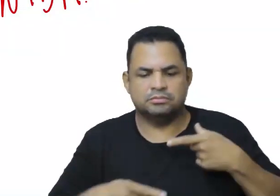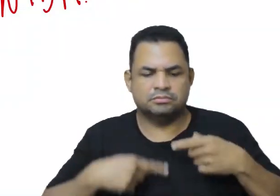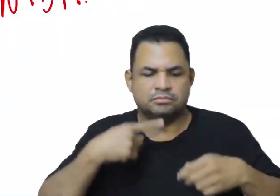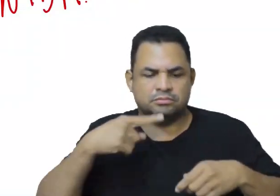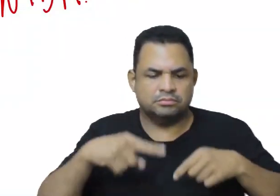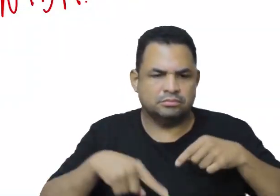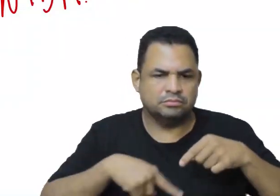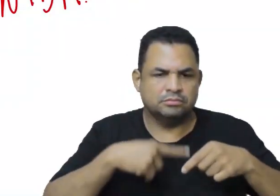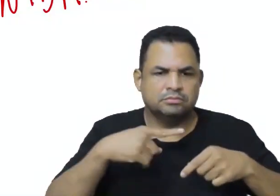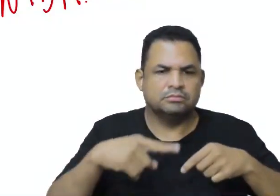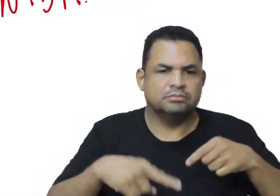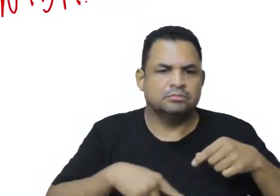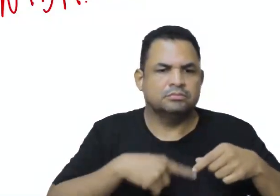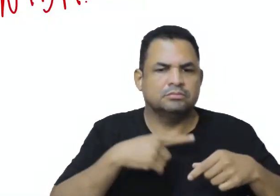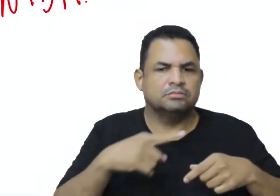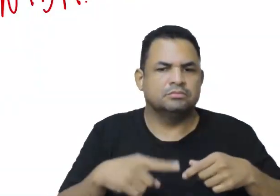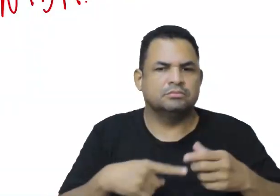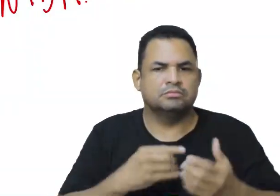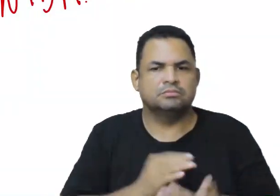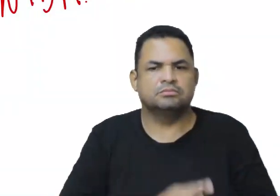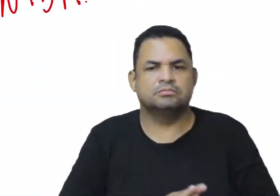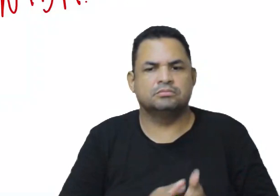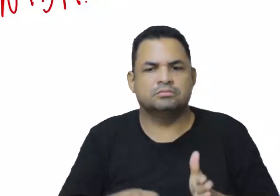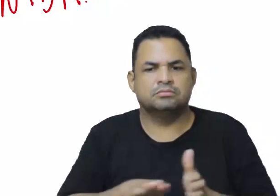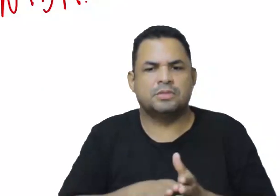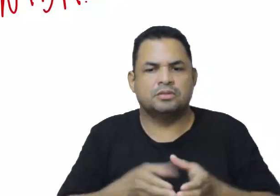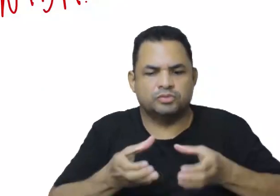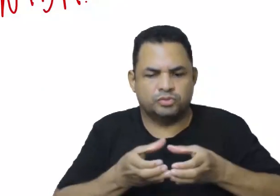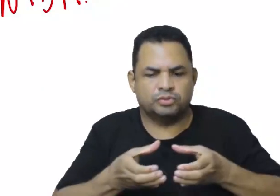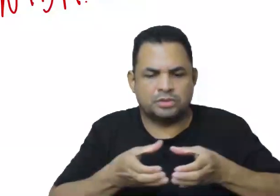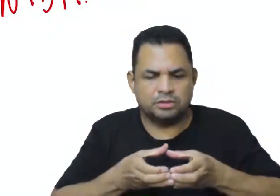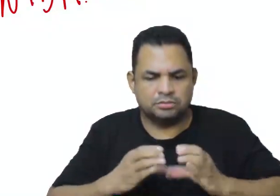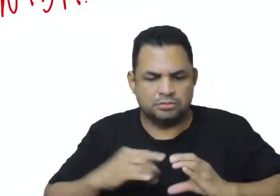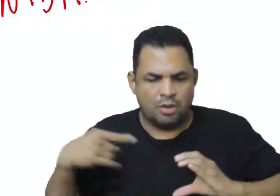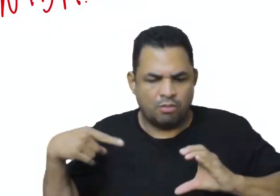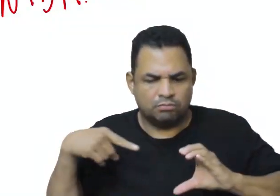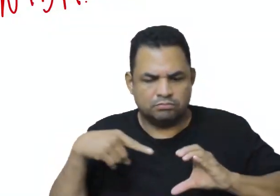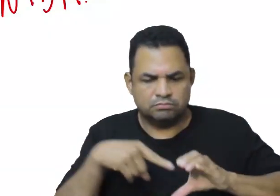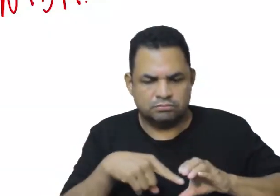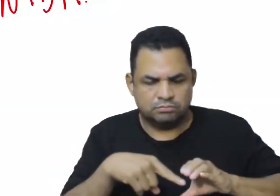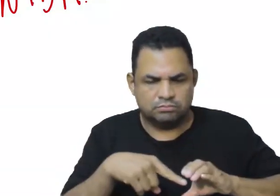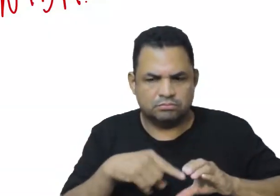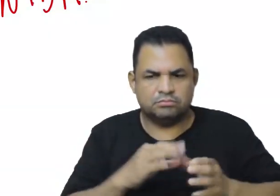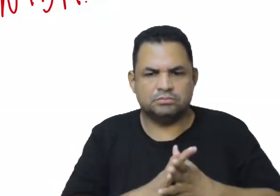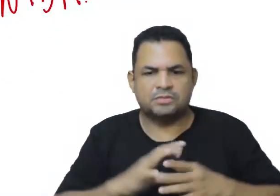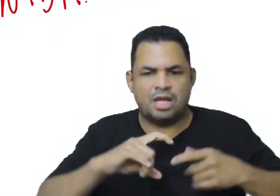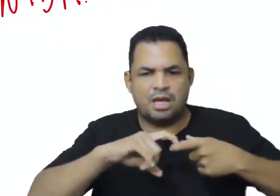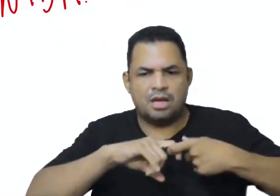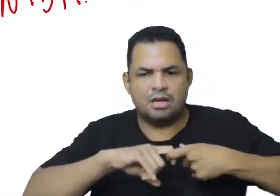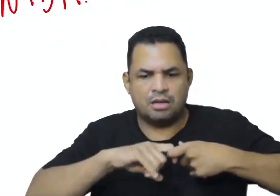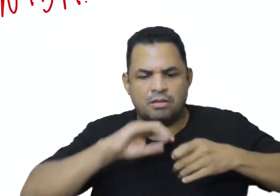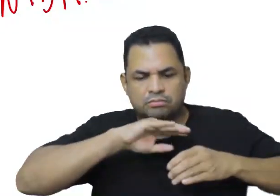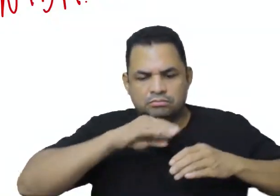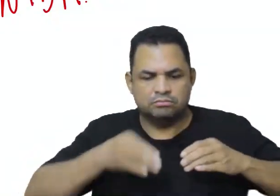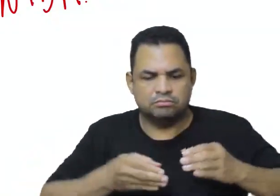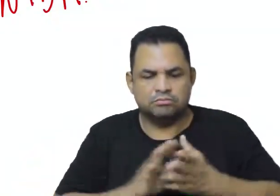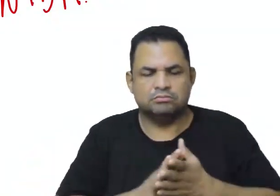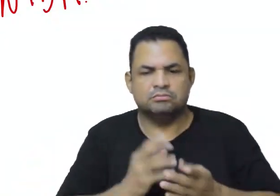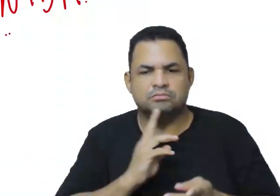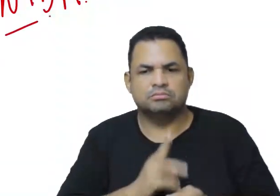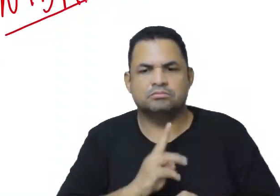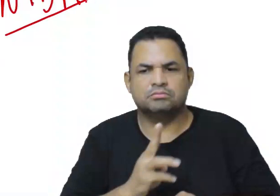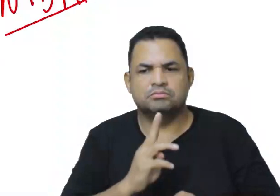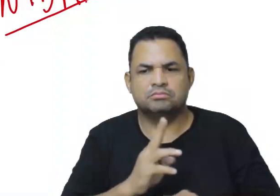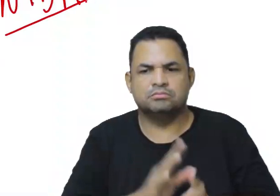bolando até chegar no centro do útero, digamos assim. Aí ele se anexa à parede do útero num processo